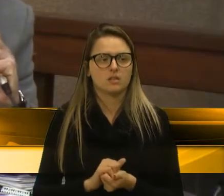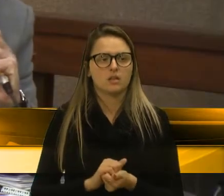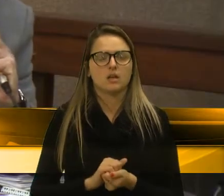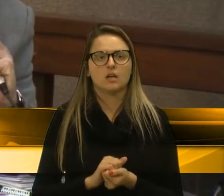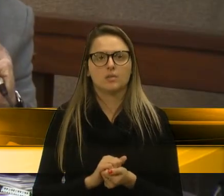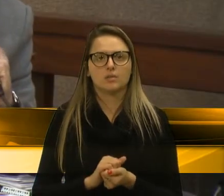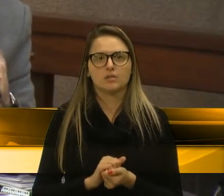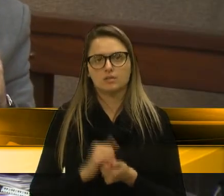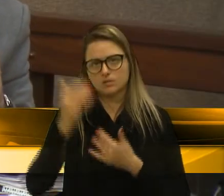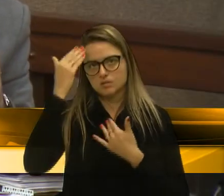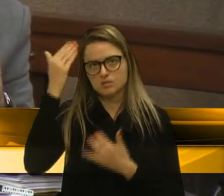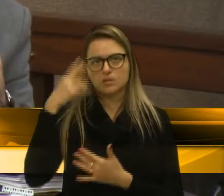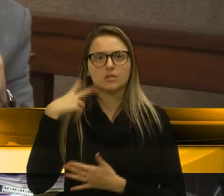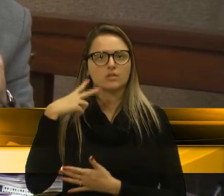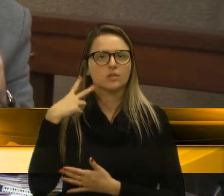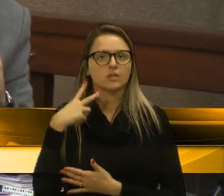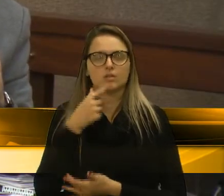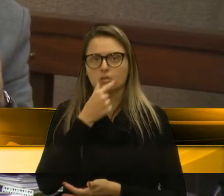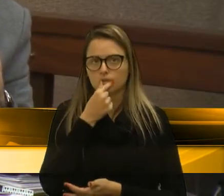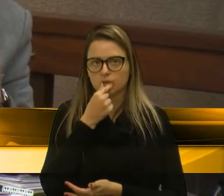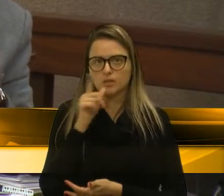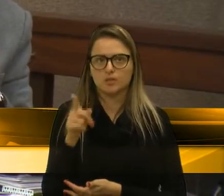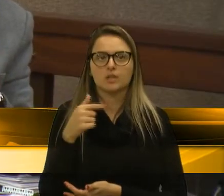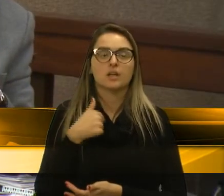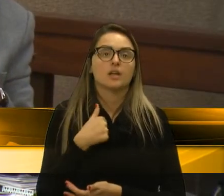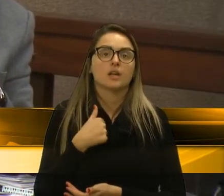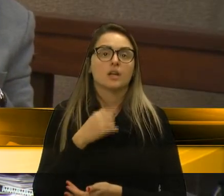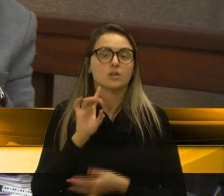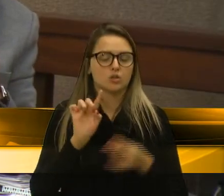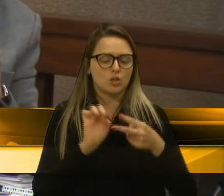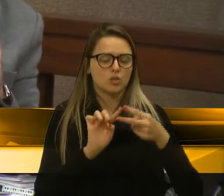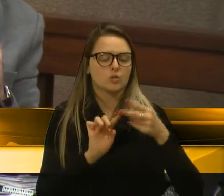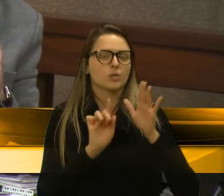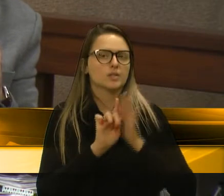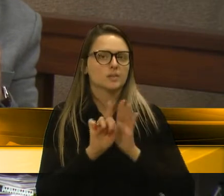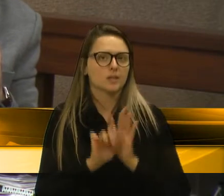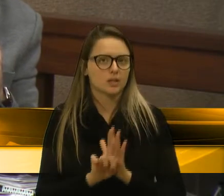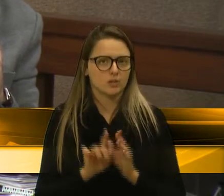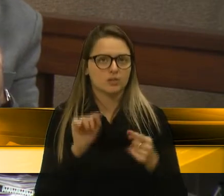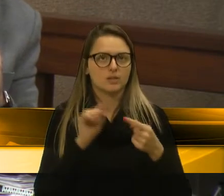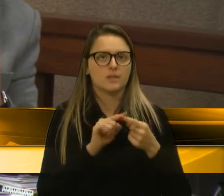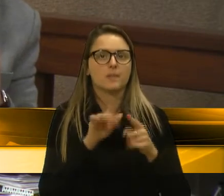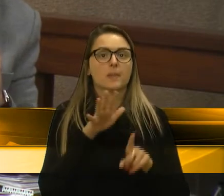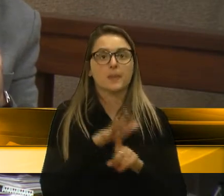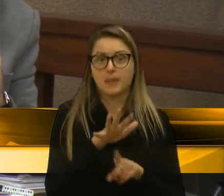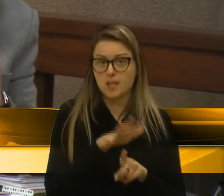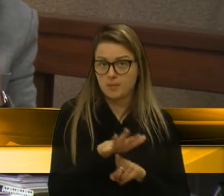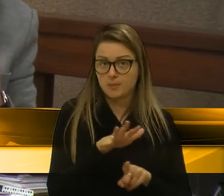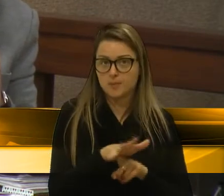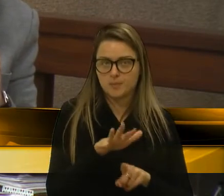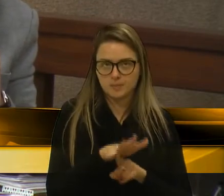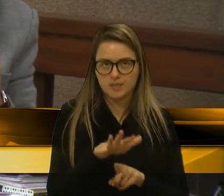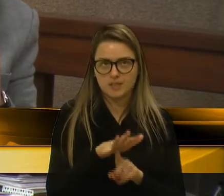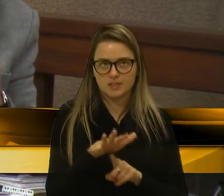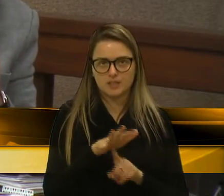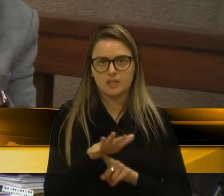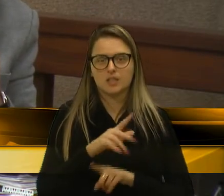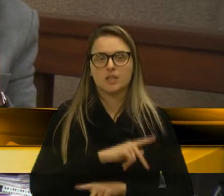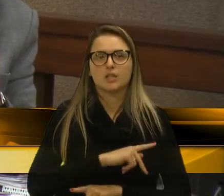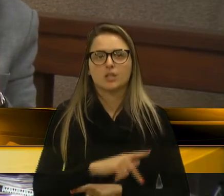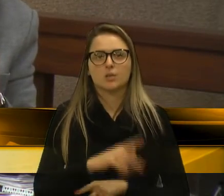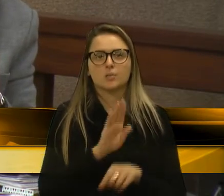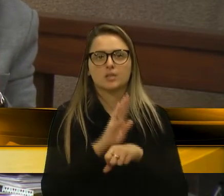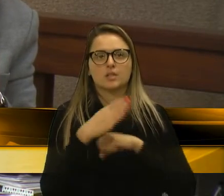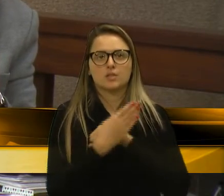rápido, obrigado, vereador Rodrigo. Eu deixaria duas perguntas. As demandas da presidência do